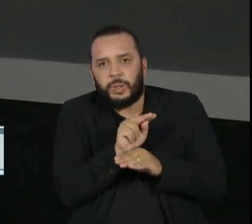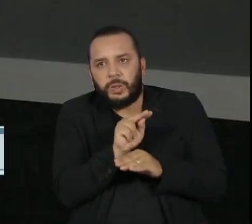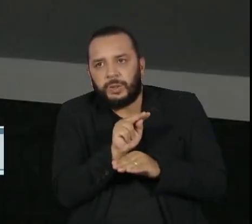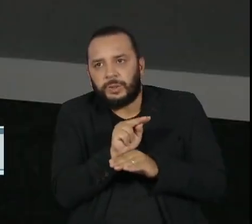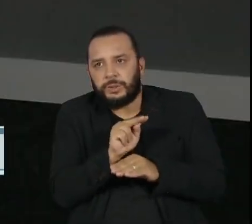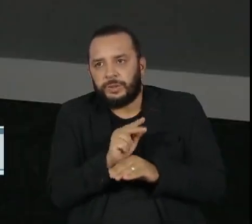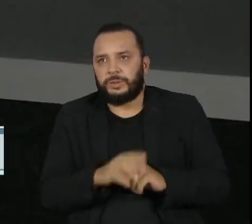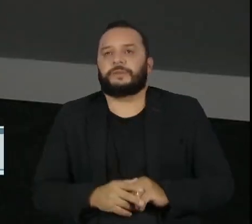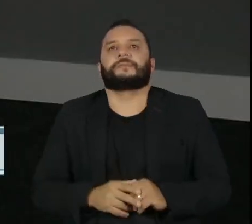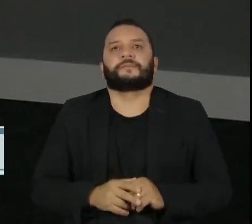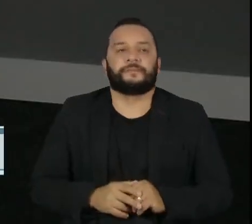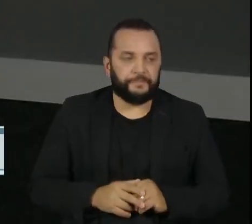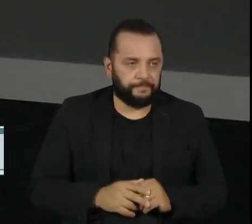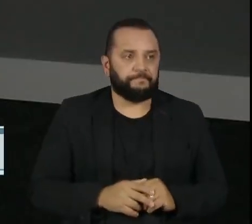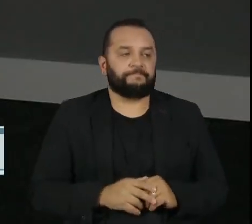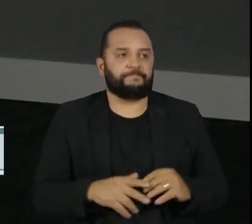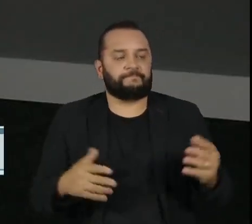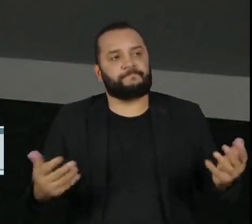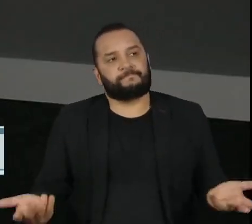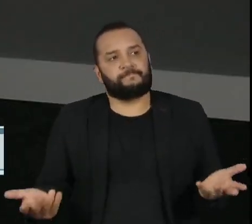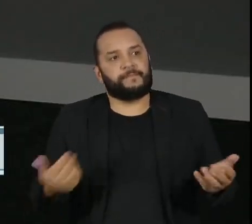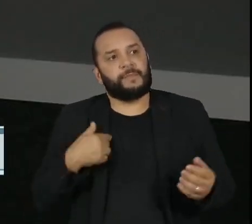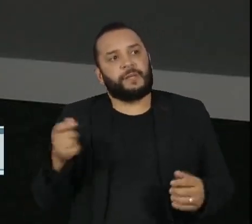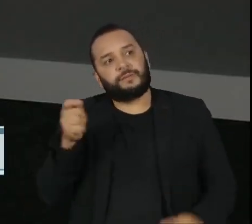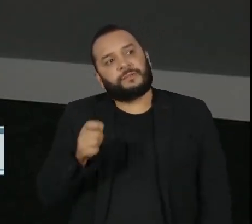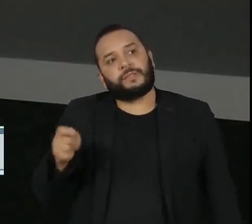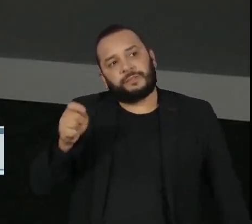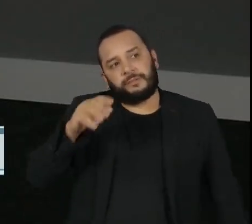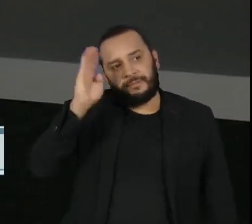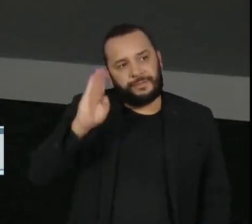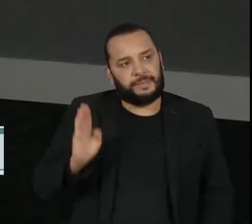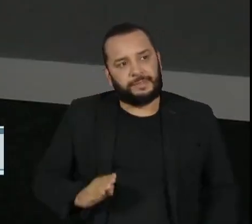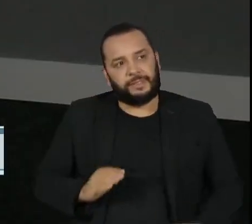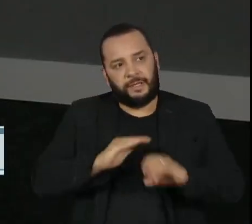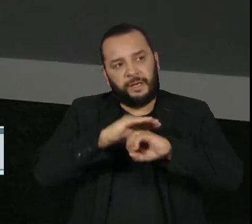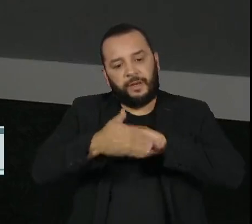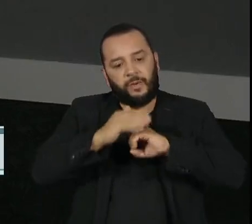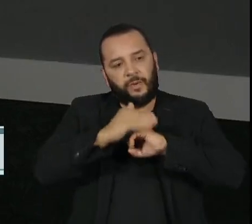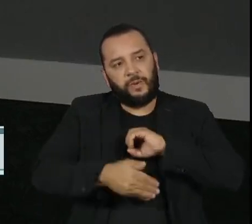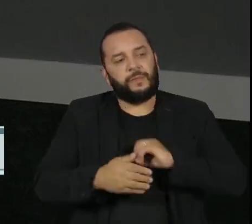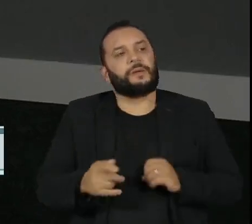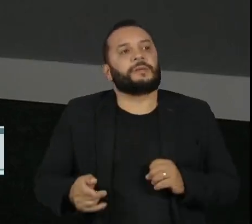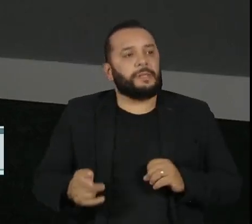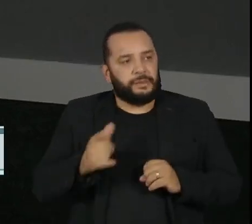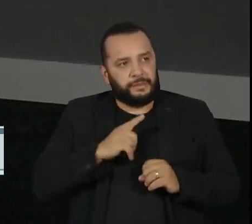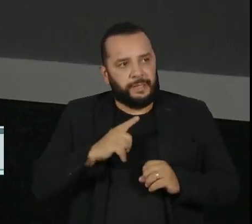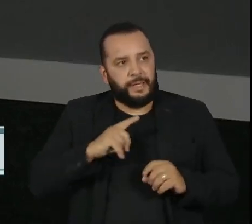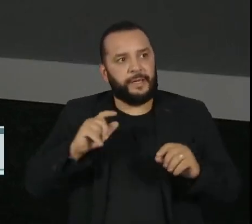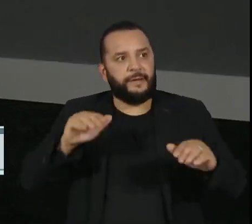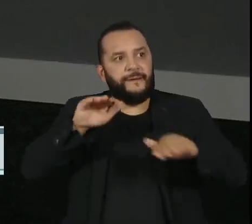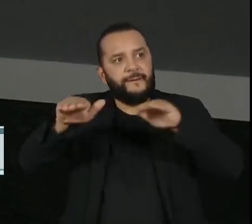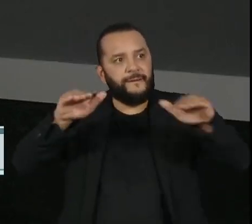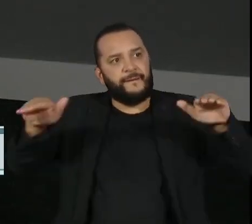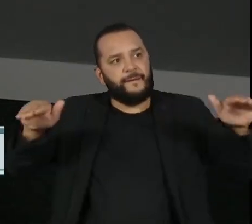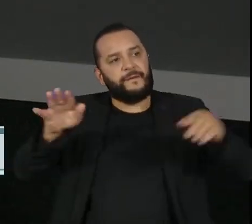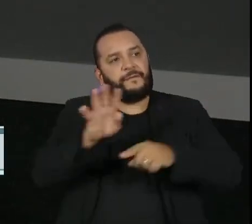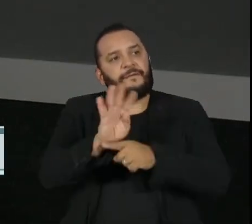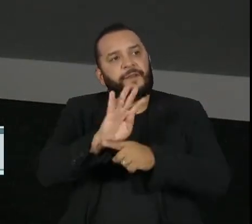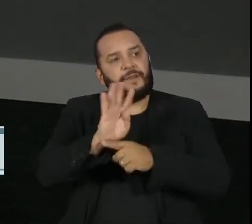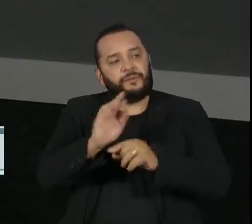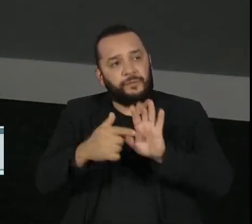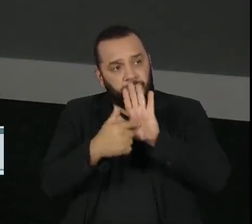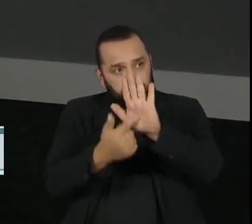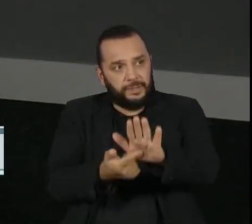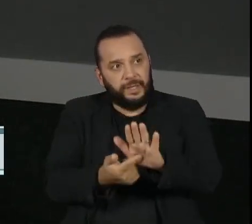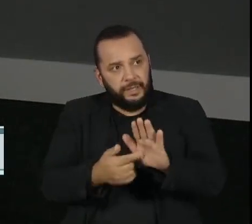eficiente. Por conta disso, né, a Sociedade Brasileira de Glaucoma está fazendo essa campanha, lançando esse vídeo, que a gente